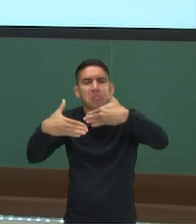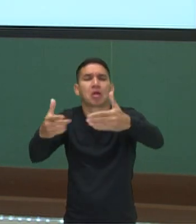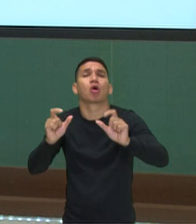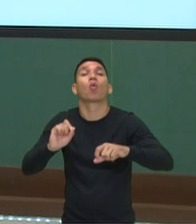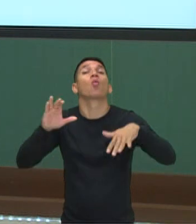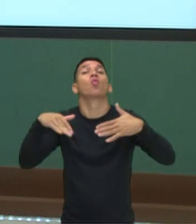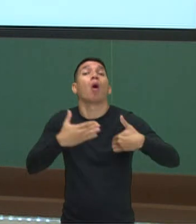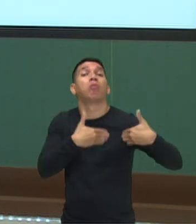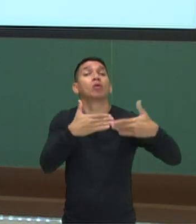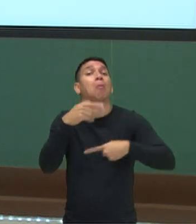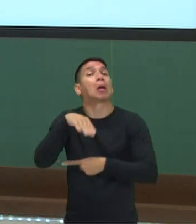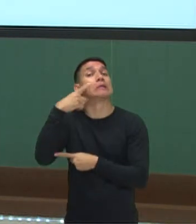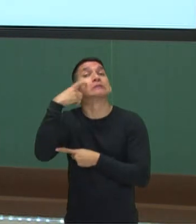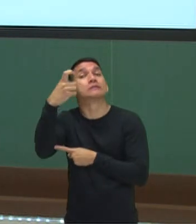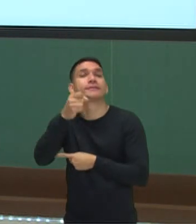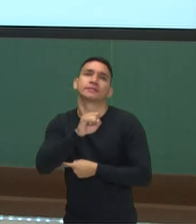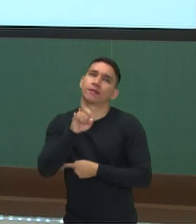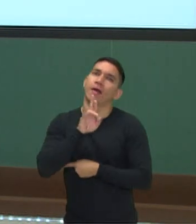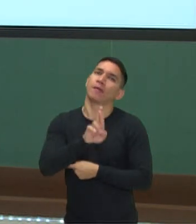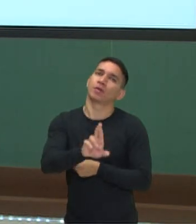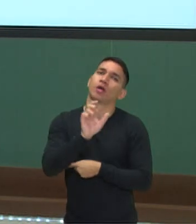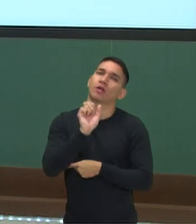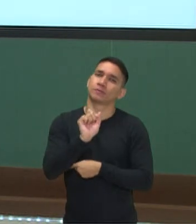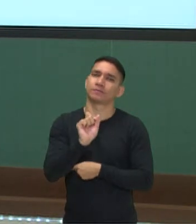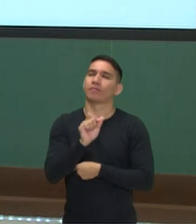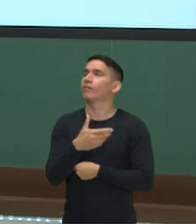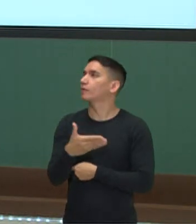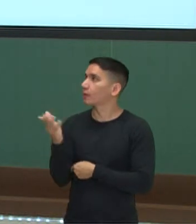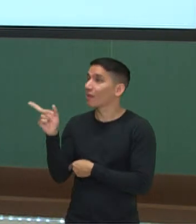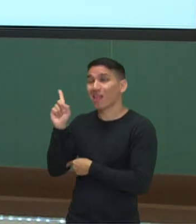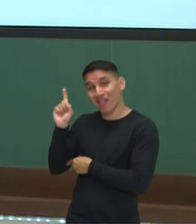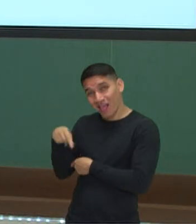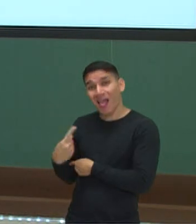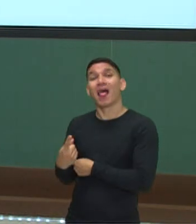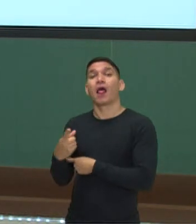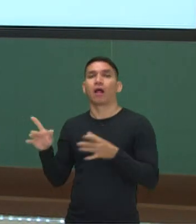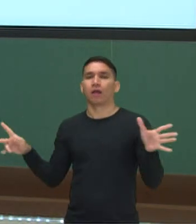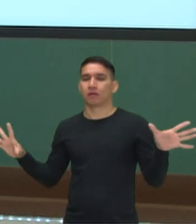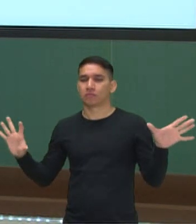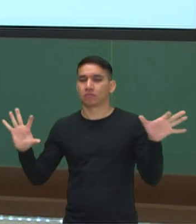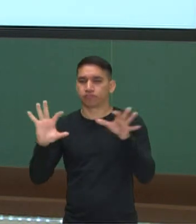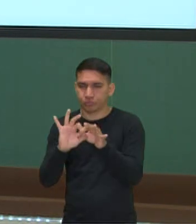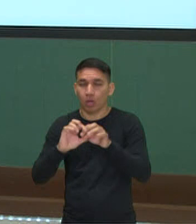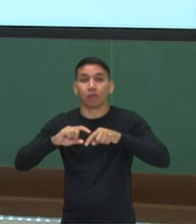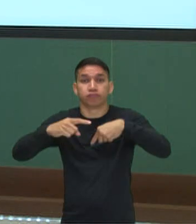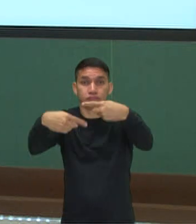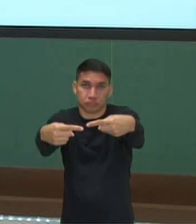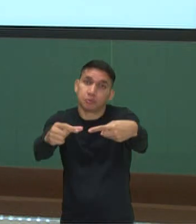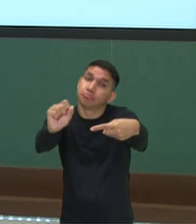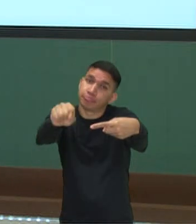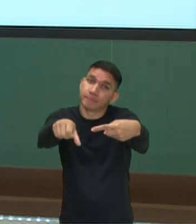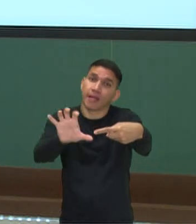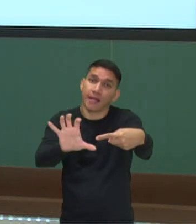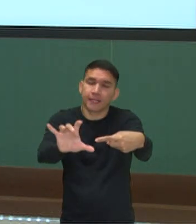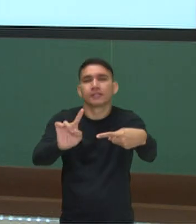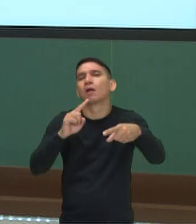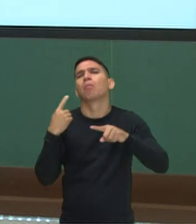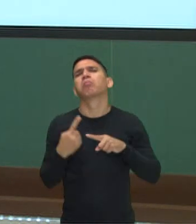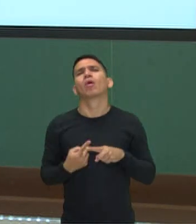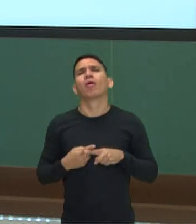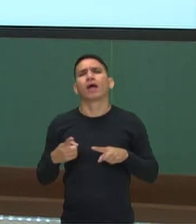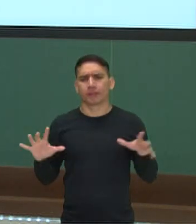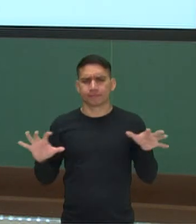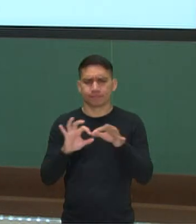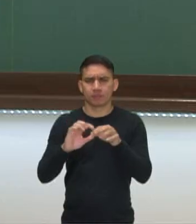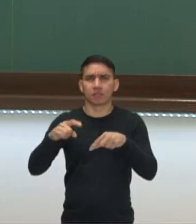mais interessante? Se você respondeu que é a reprodução sexuada, é isso aí. Por que é